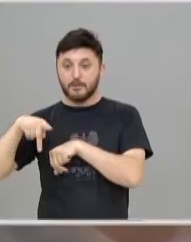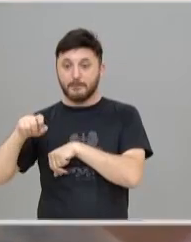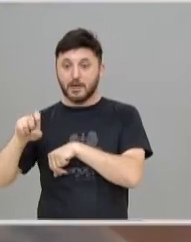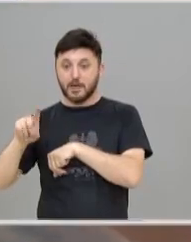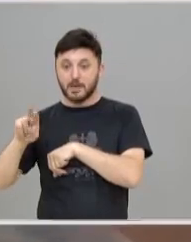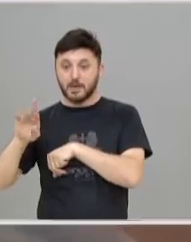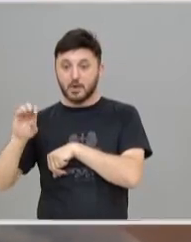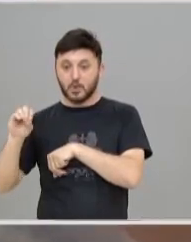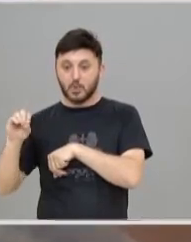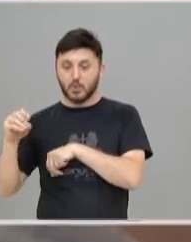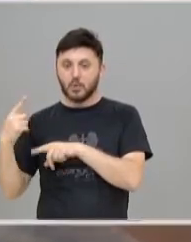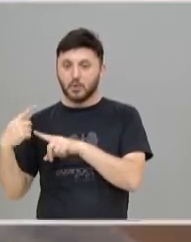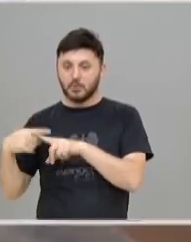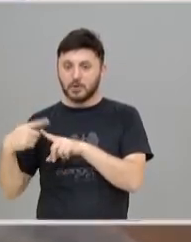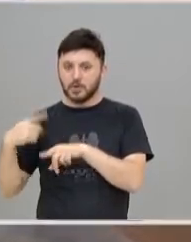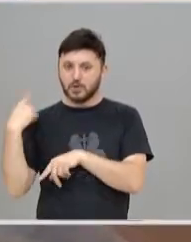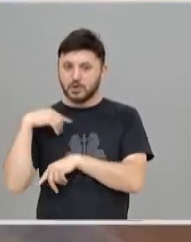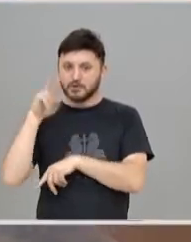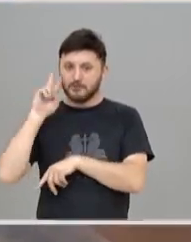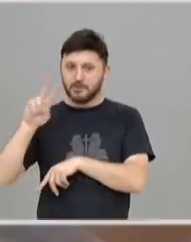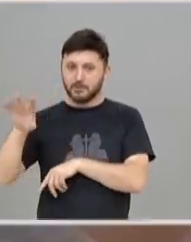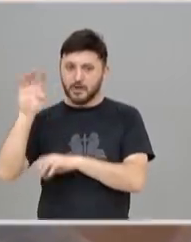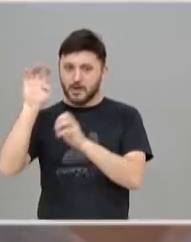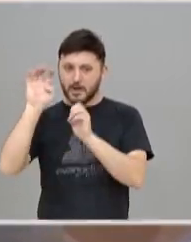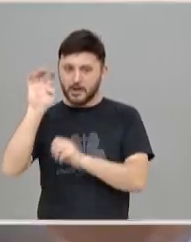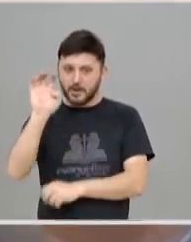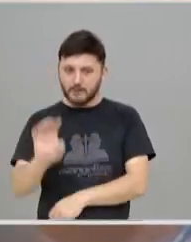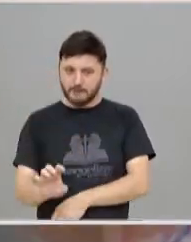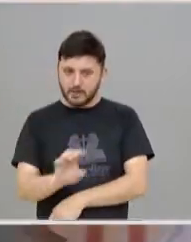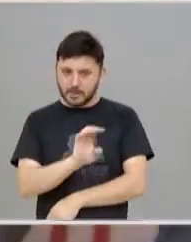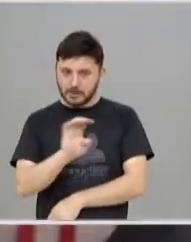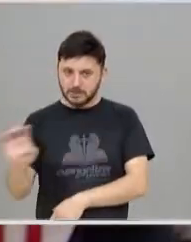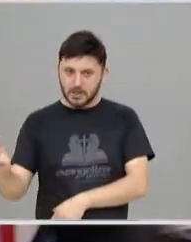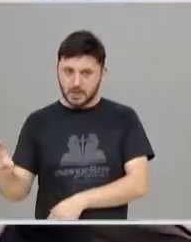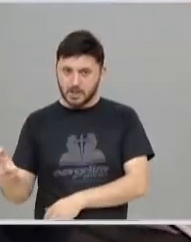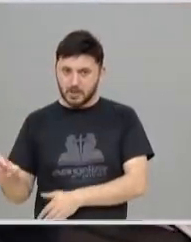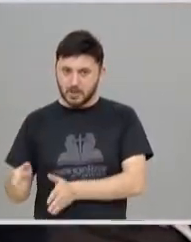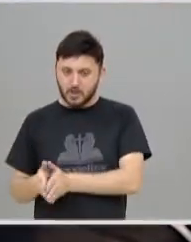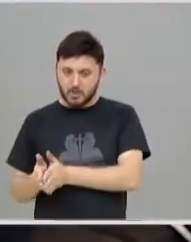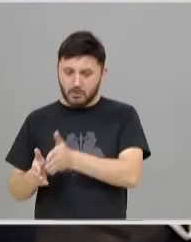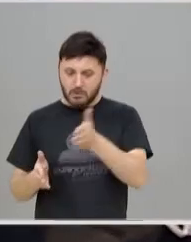nós ouvimos no Evangelho, e eu deixei essa parte de fato de lado.